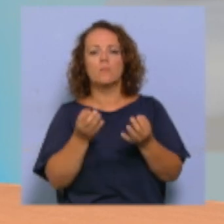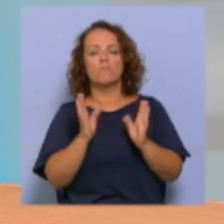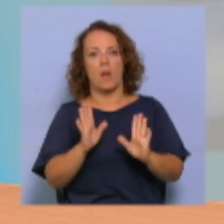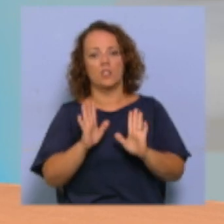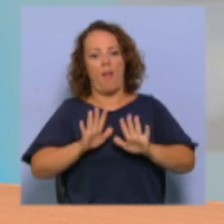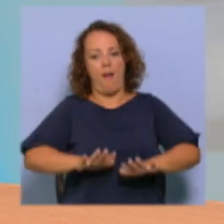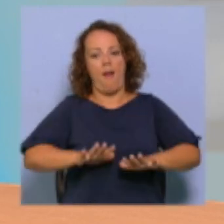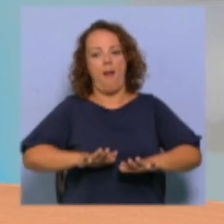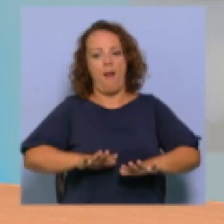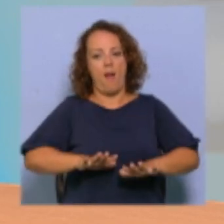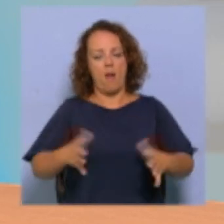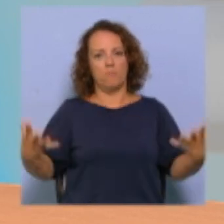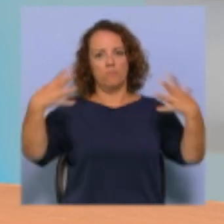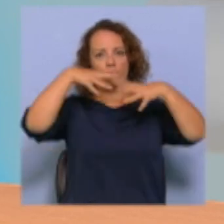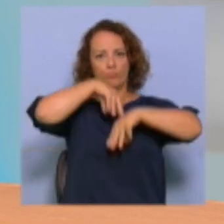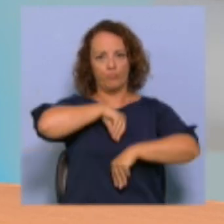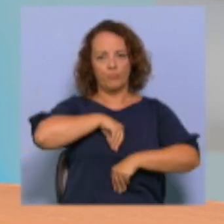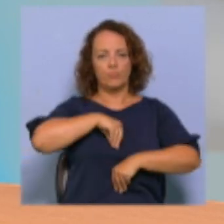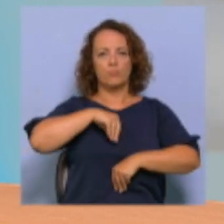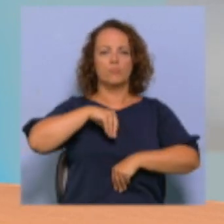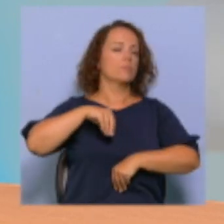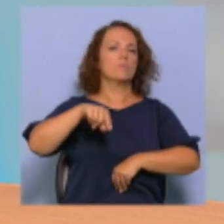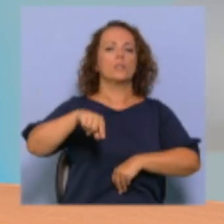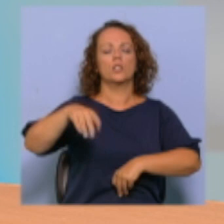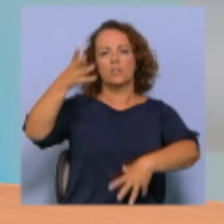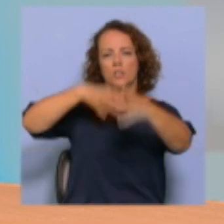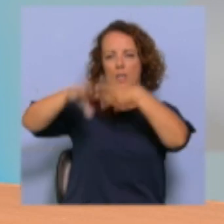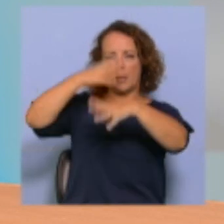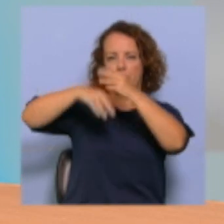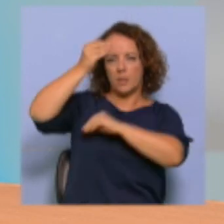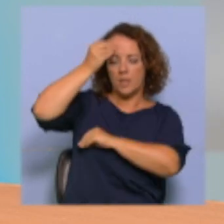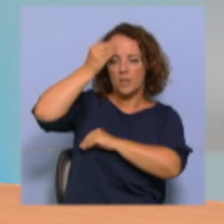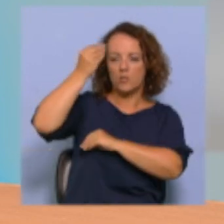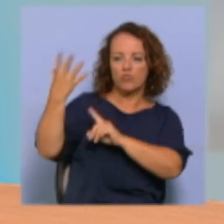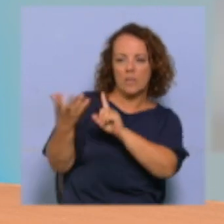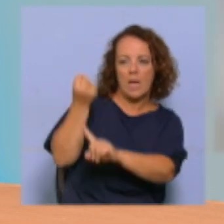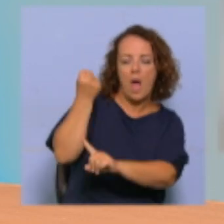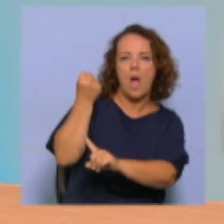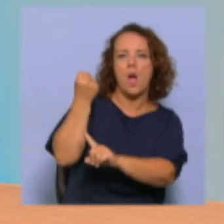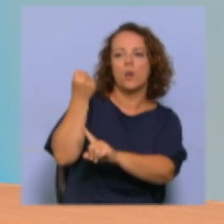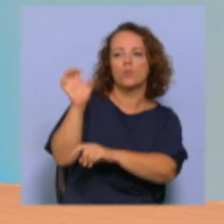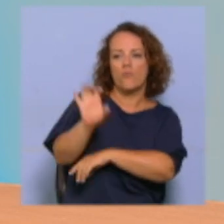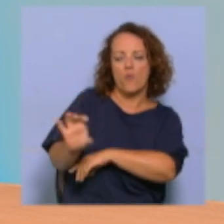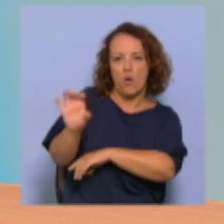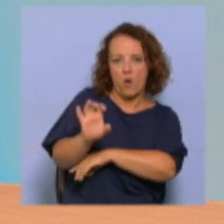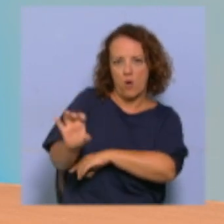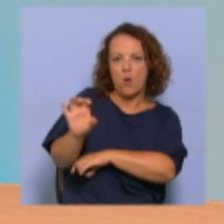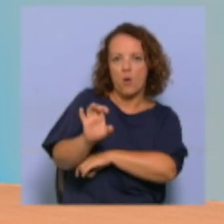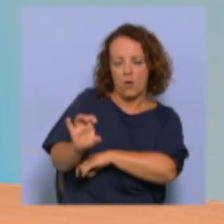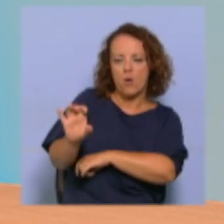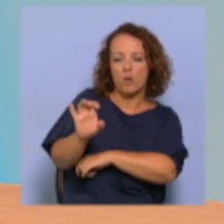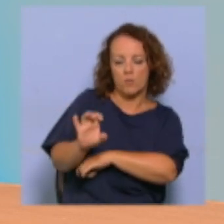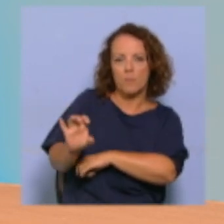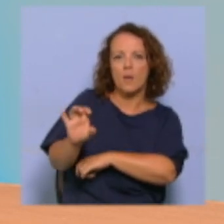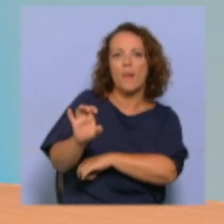nesta situação, mas há aqui aprendizagens a retirar, ganhos de alguma forma que podemos depois extrair